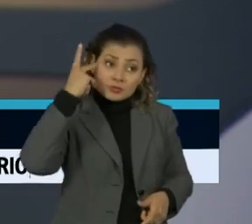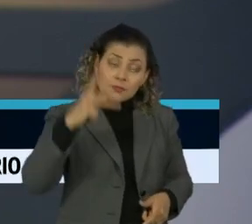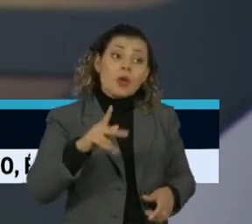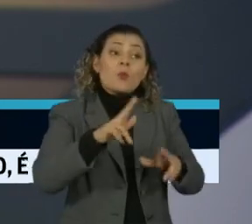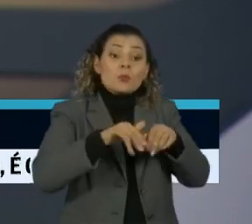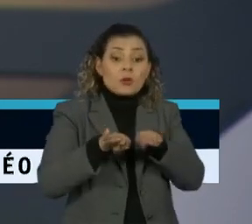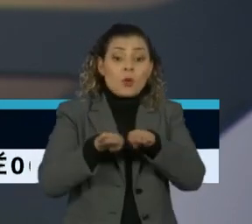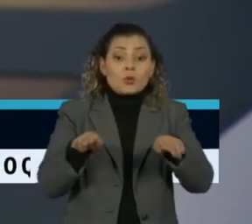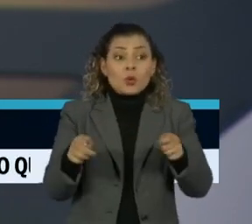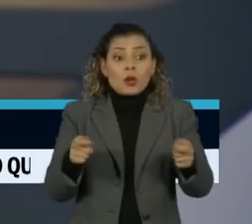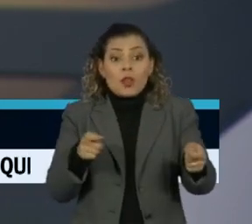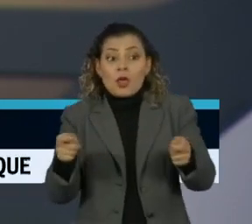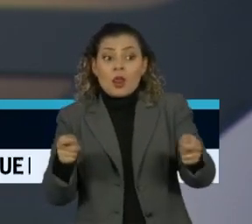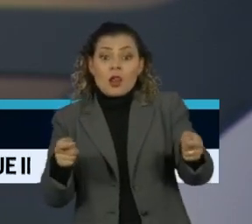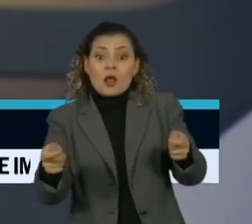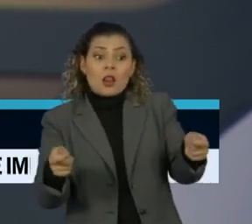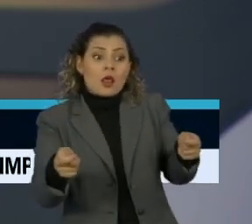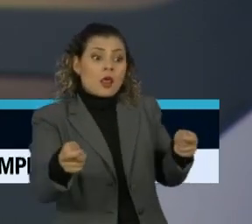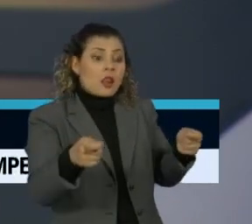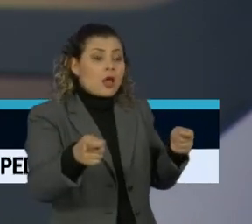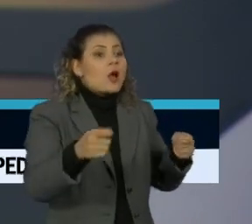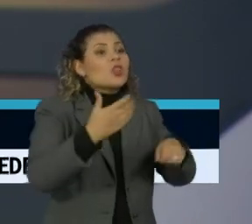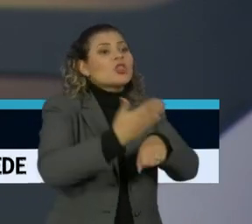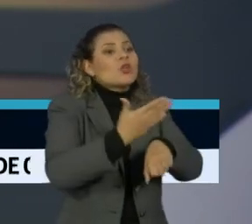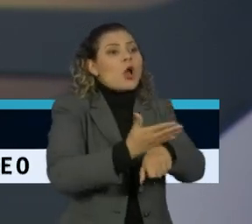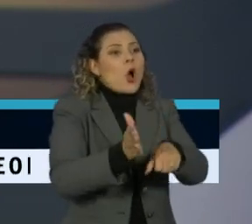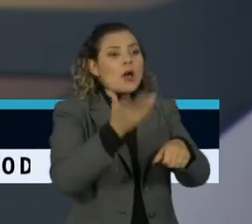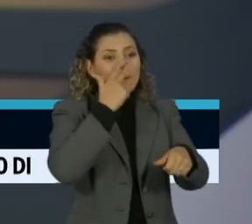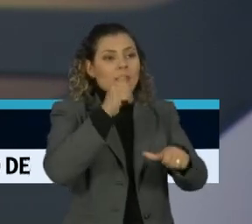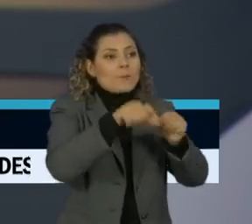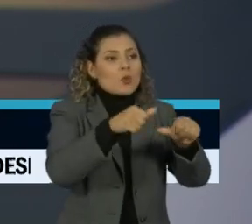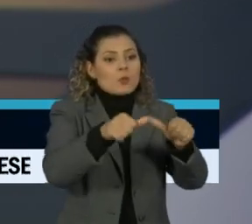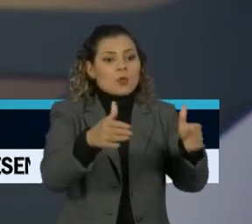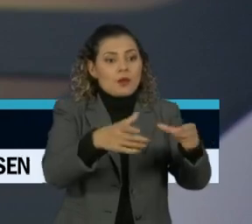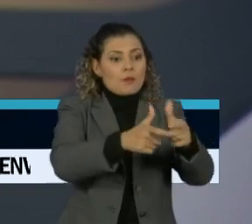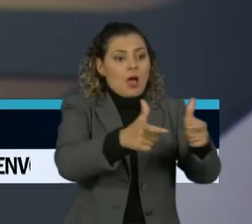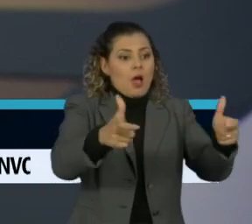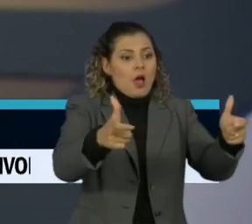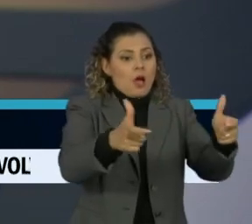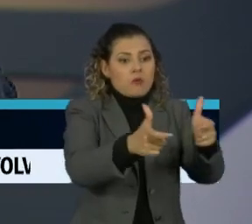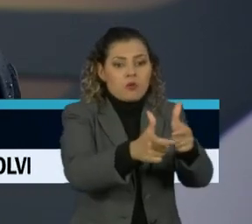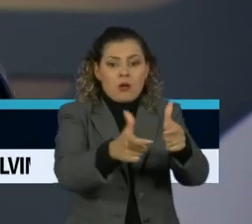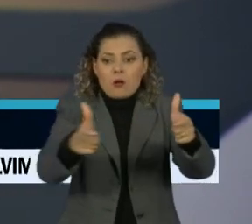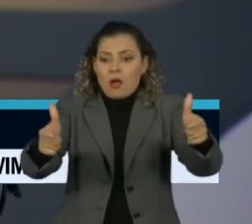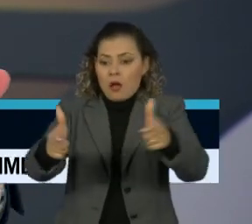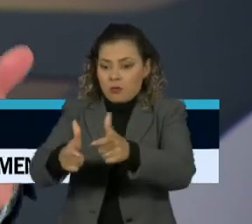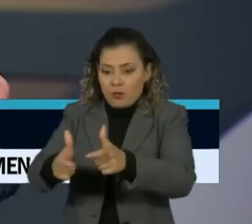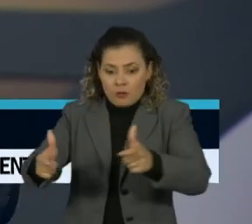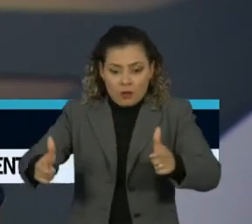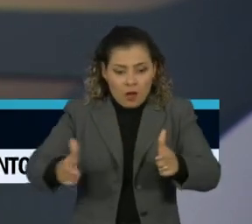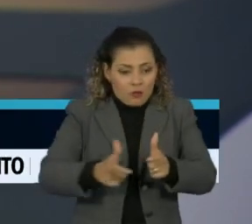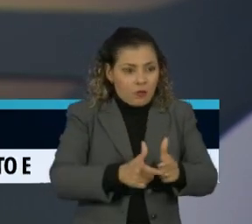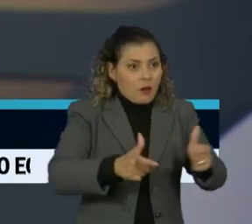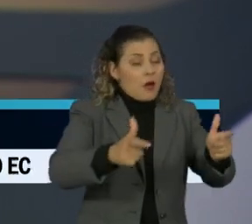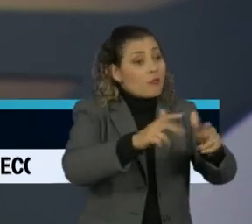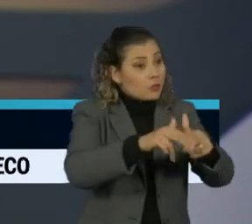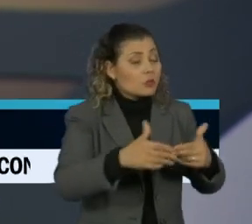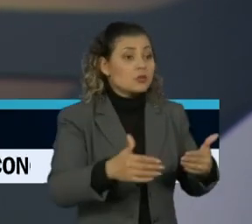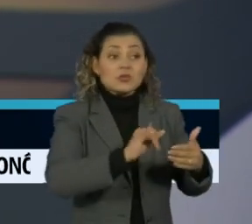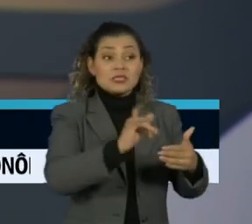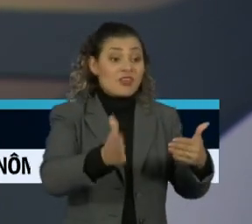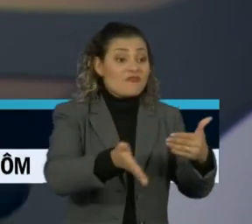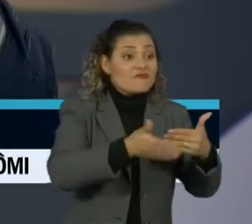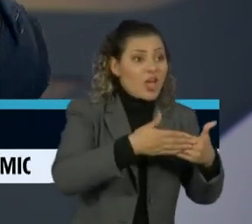se tem essa esse estado de camaleão toda hora mudando cores porque se ele libera contamina mais pessoas se